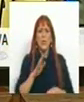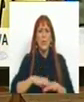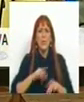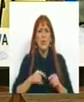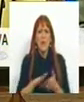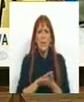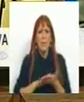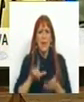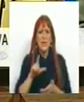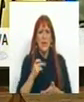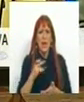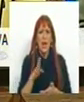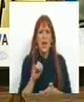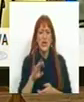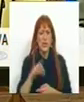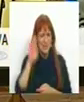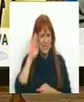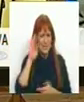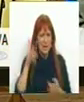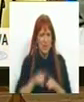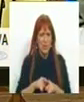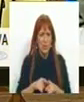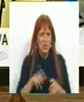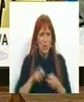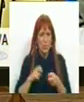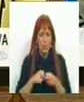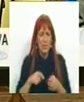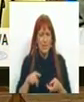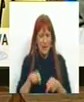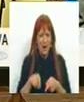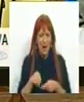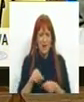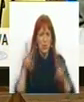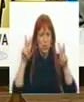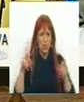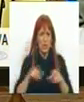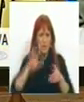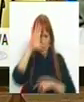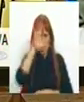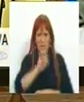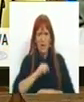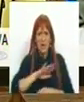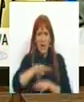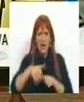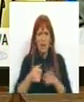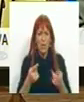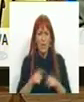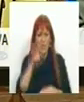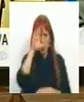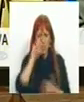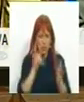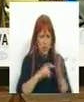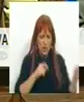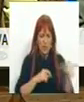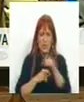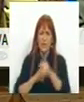sobre a base das lajes. Como sabe, a problemática da base das lajes é um tema de Estado, é um tema que envolve os Estados